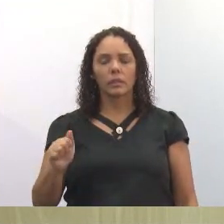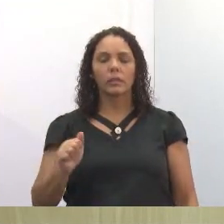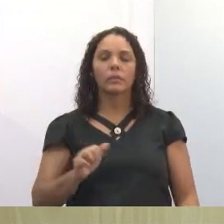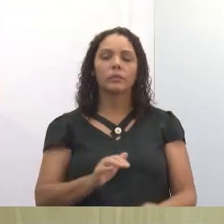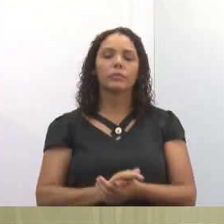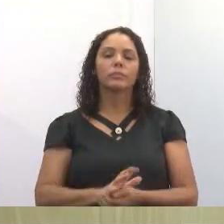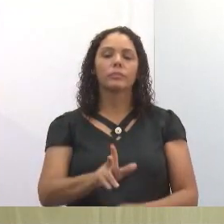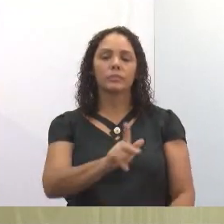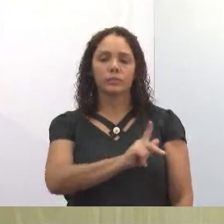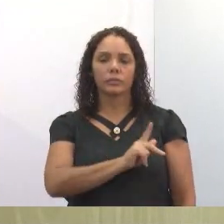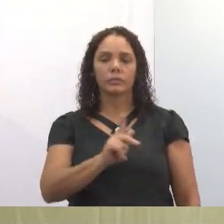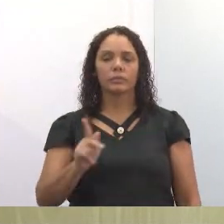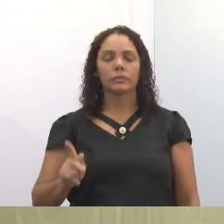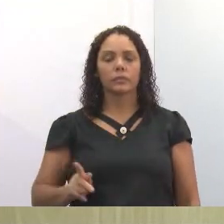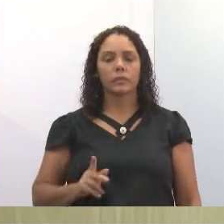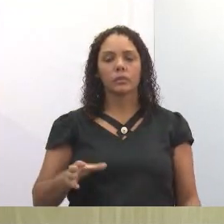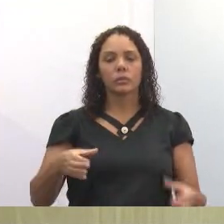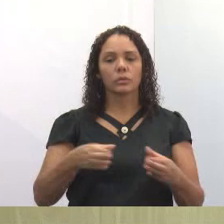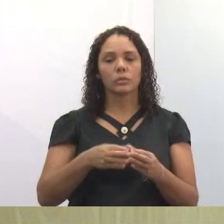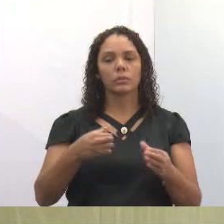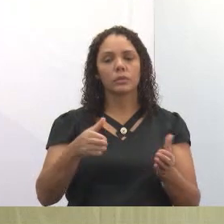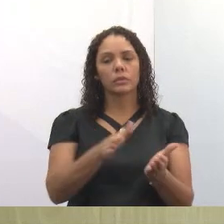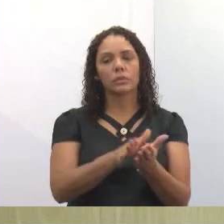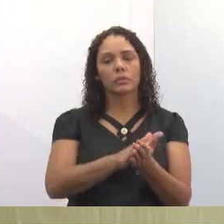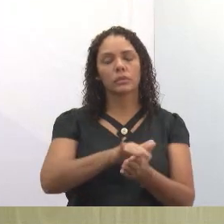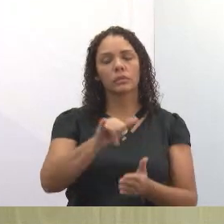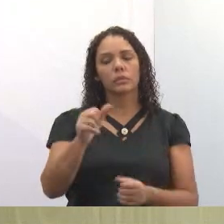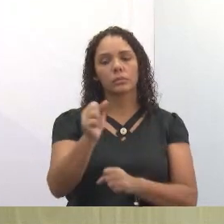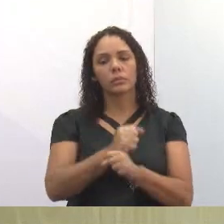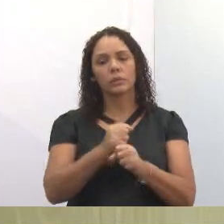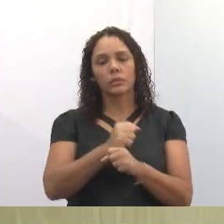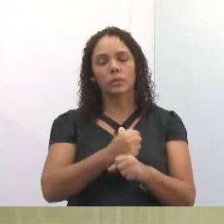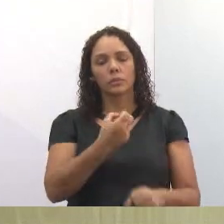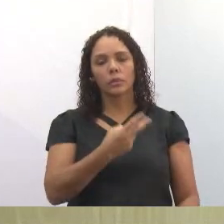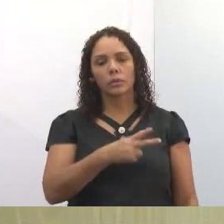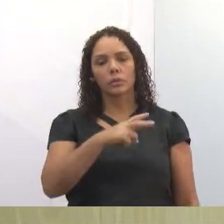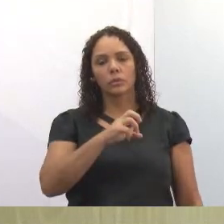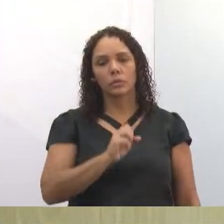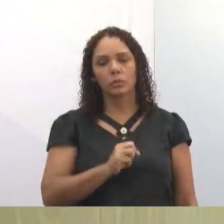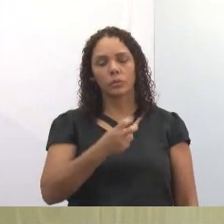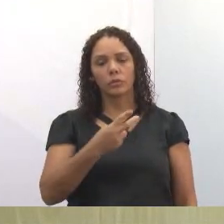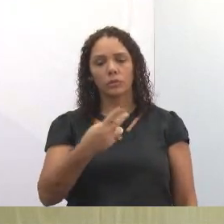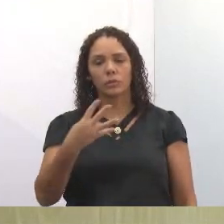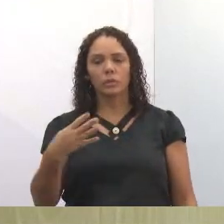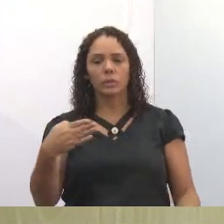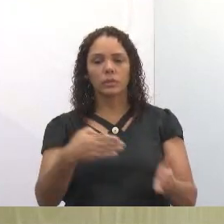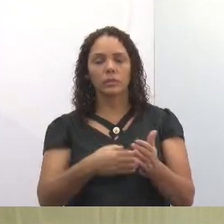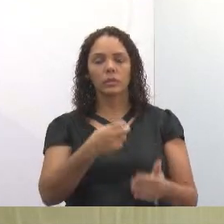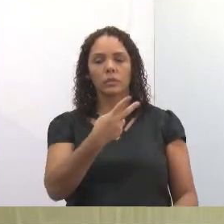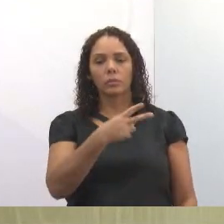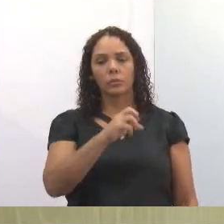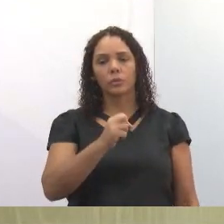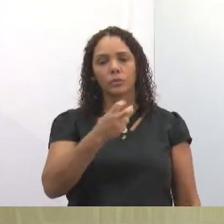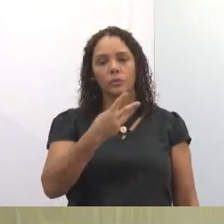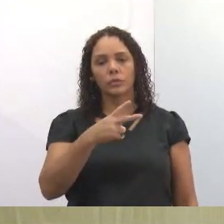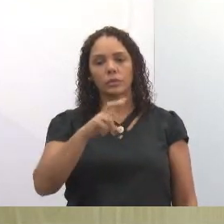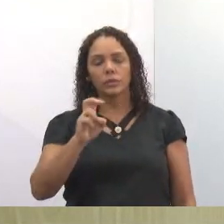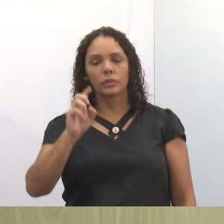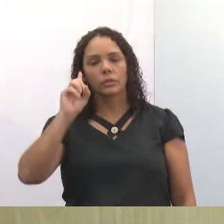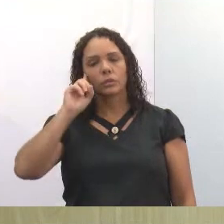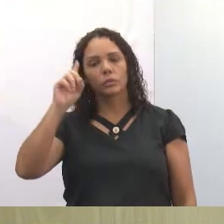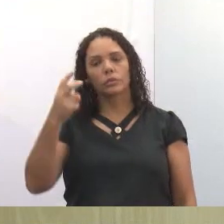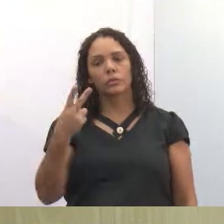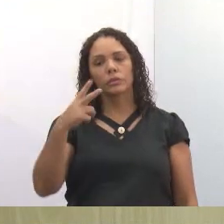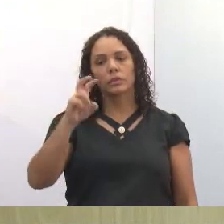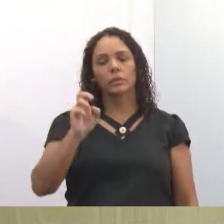como presidente do Interact Clube de Jacareí para o ano Rotário 2024-2025, ocorrida no dia 25 de